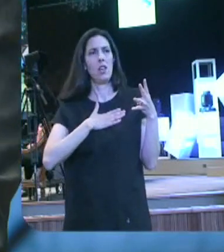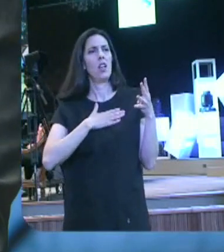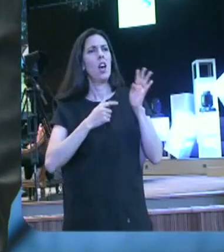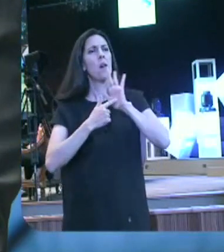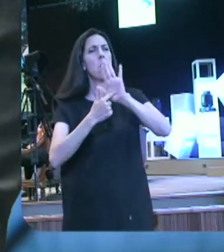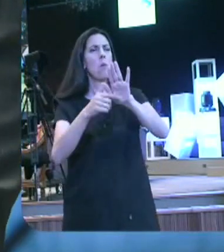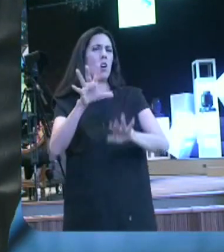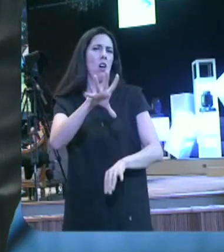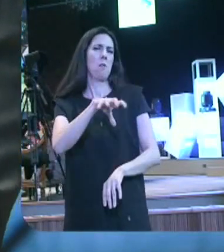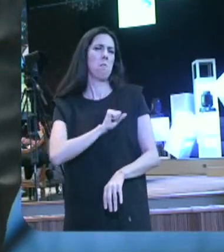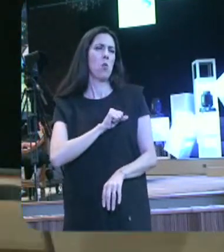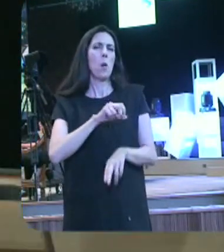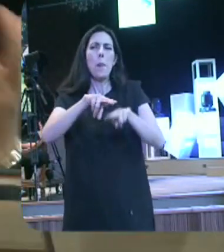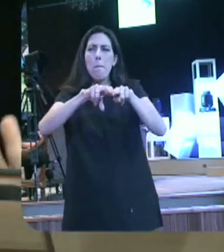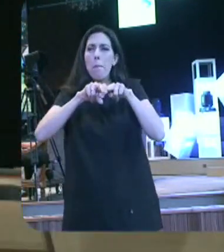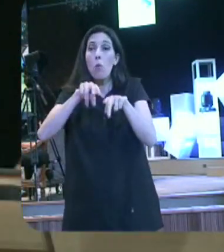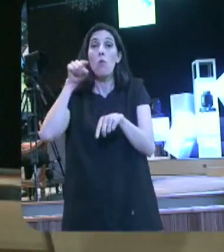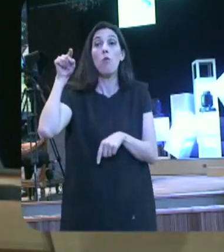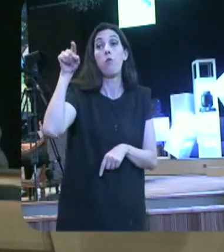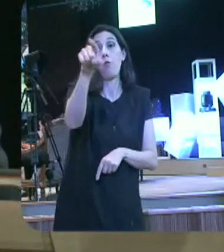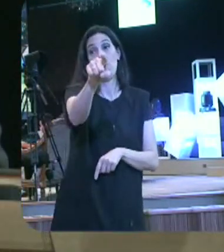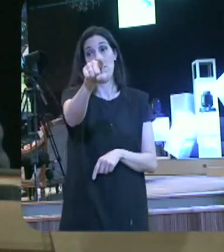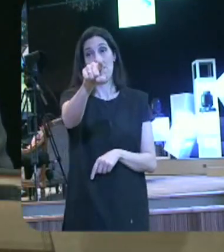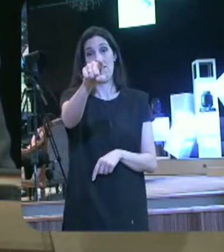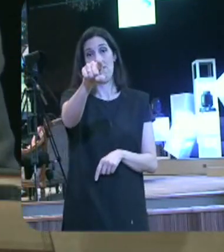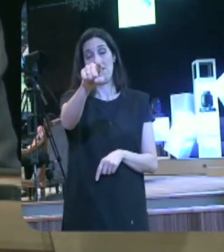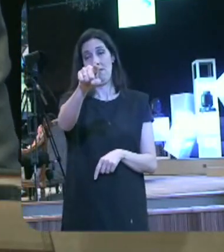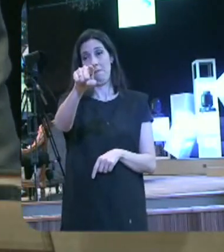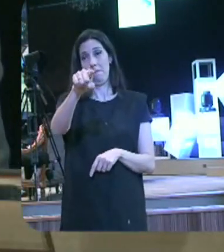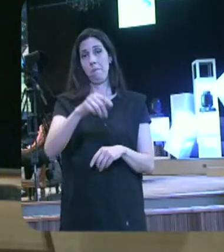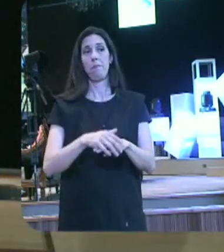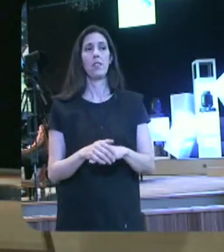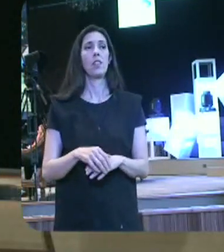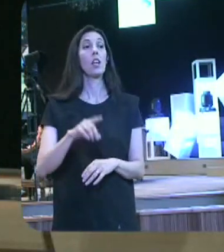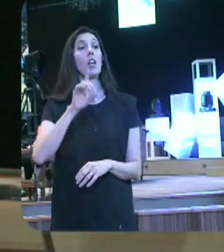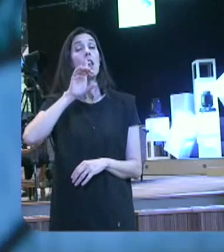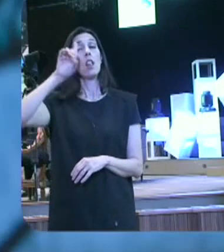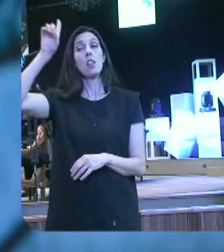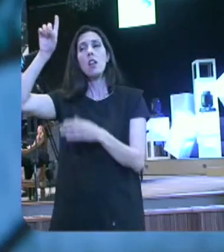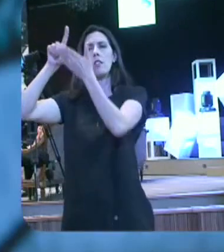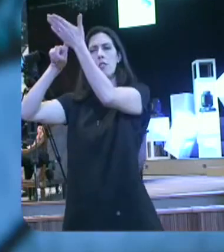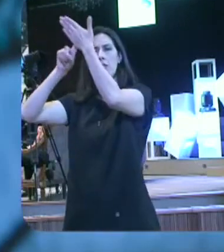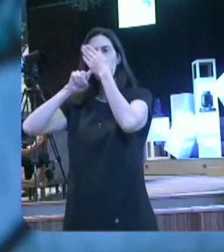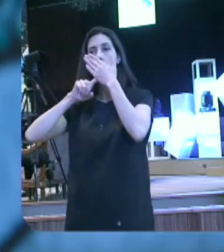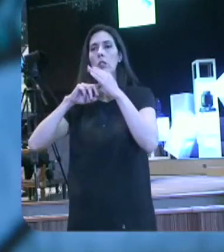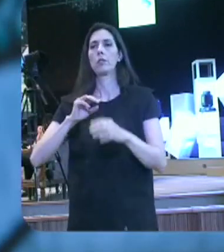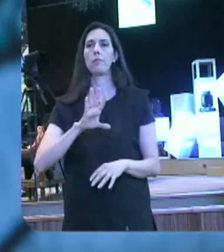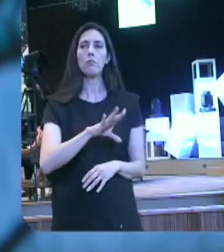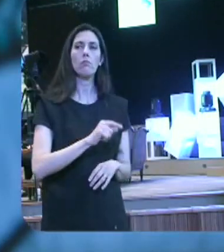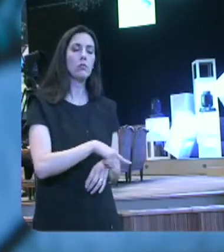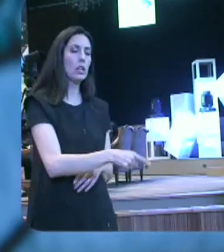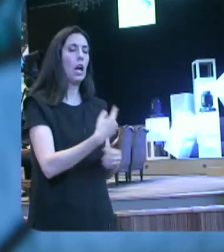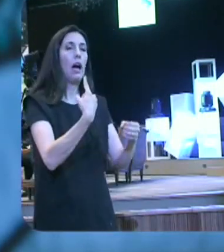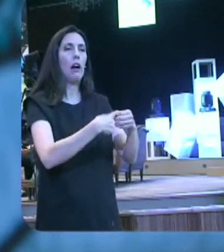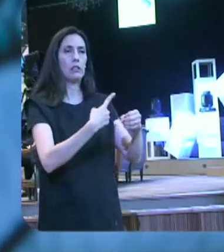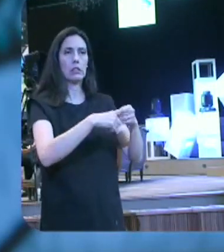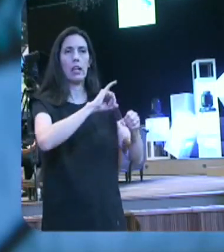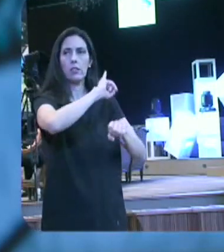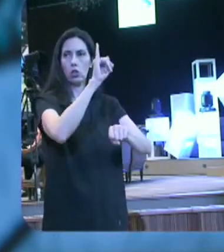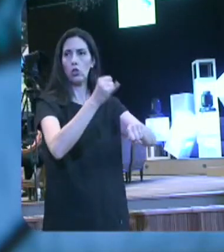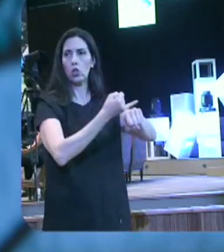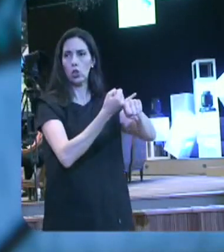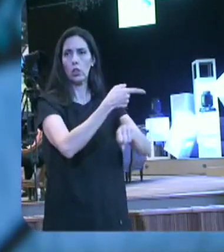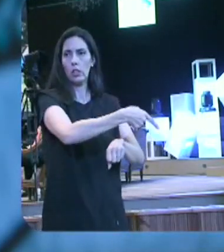E essas figuras foram reveladas por Deus diante do sentimento da cidade de Jerusalém, de ter